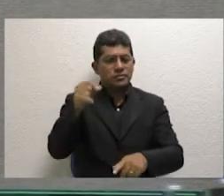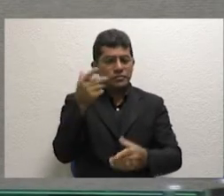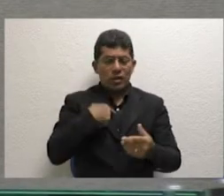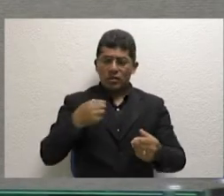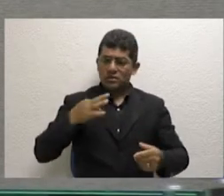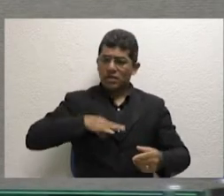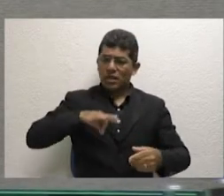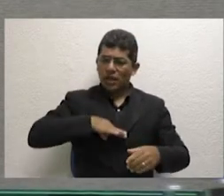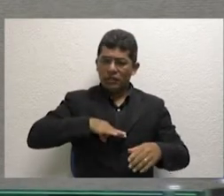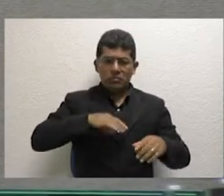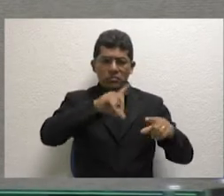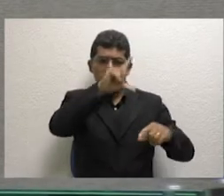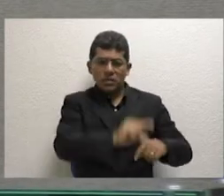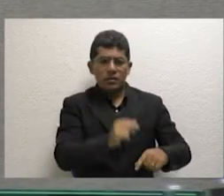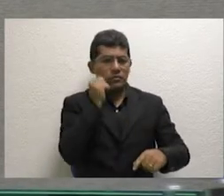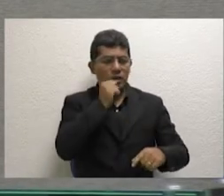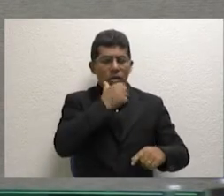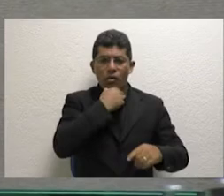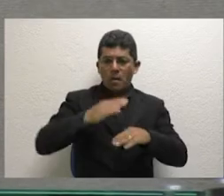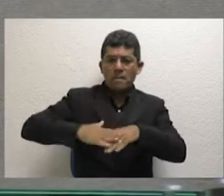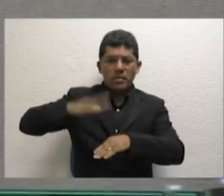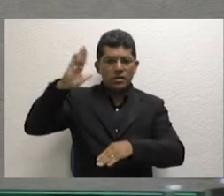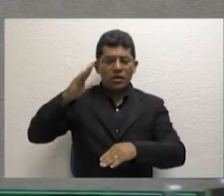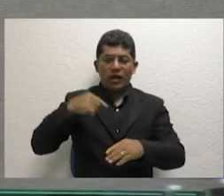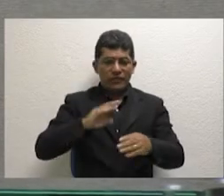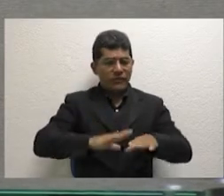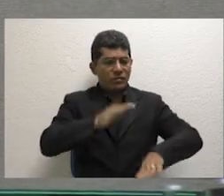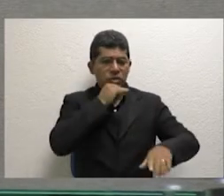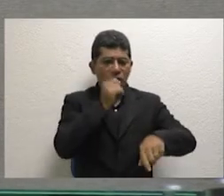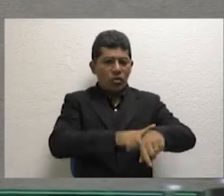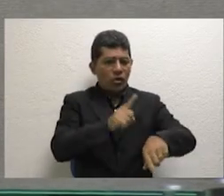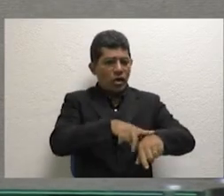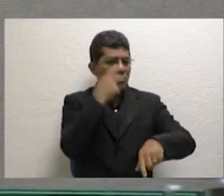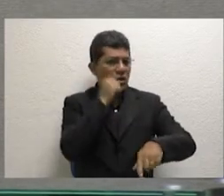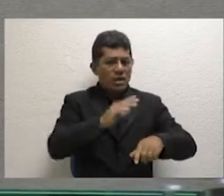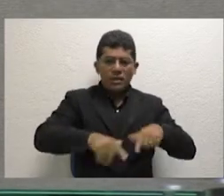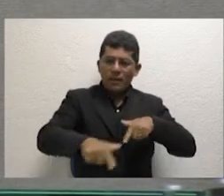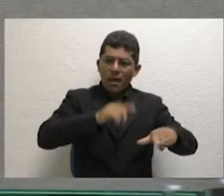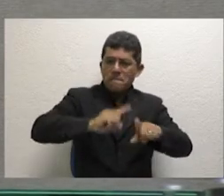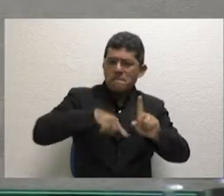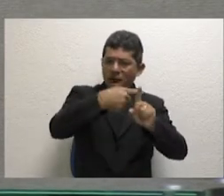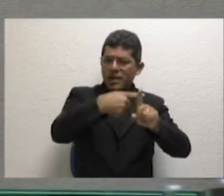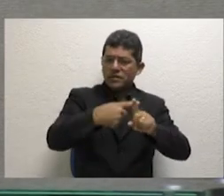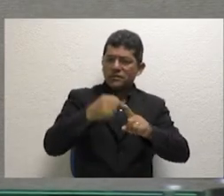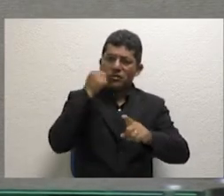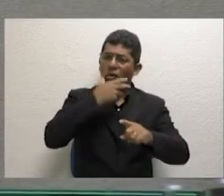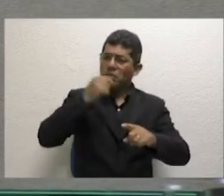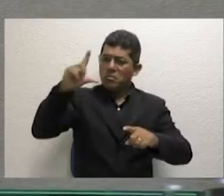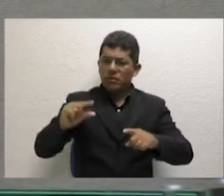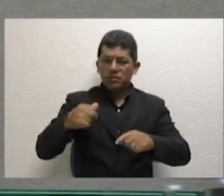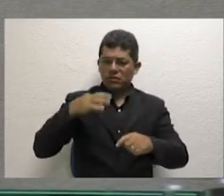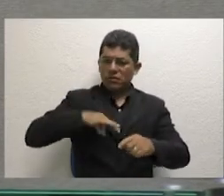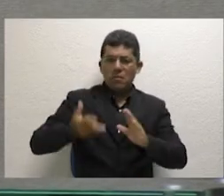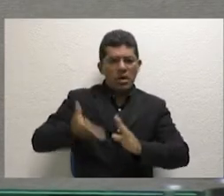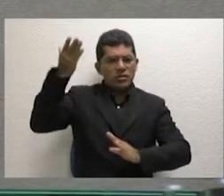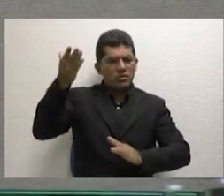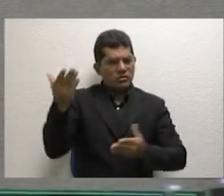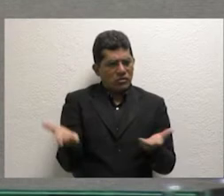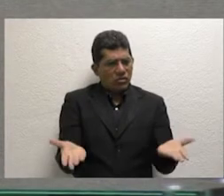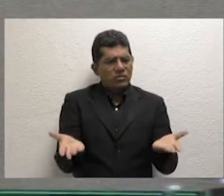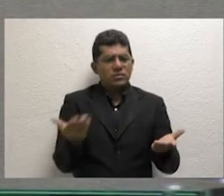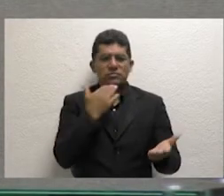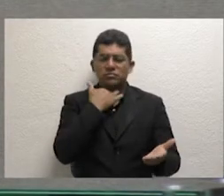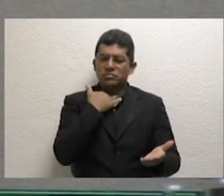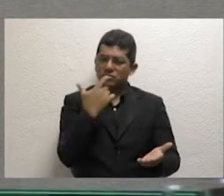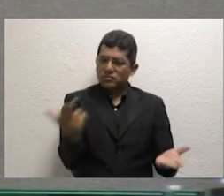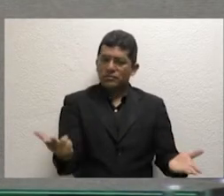menos do que os homens muitas vezes até trabalhando mais e aí presidente finalizo aproveitando esse gancho do trabalhando mais para